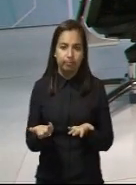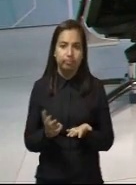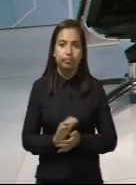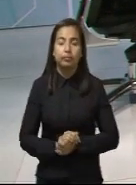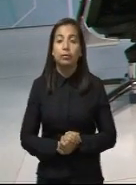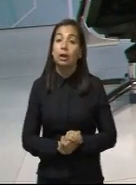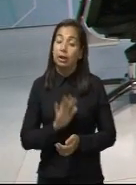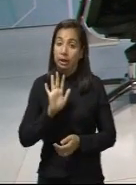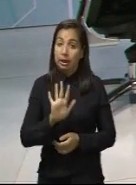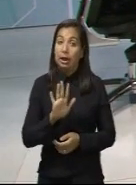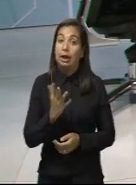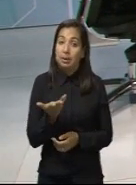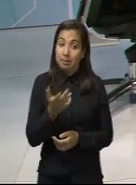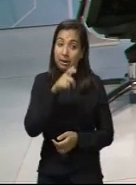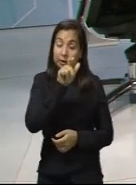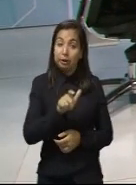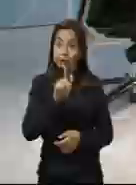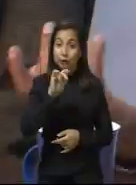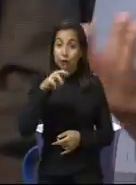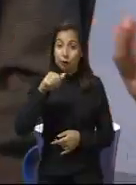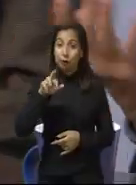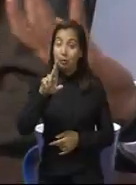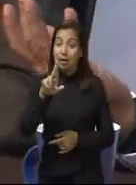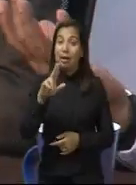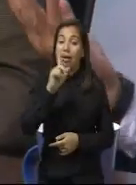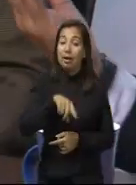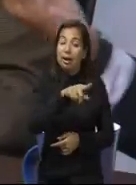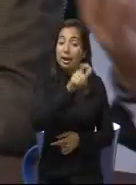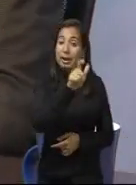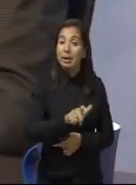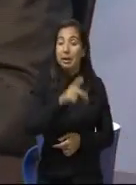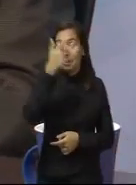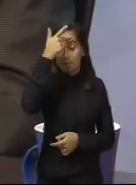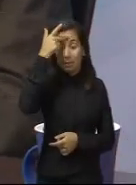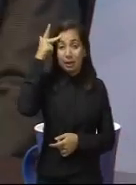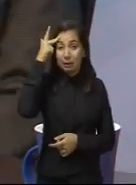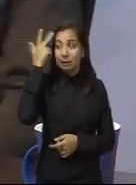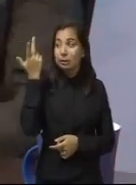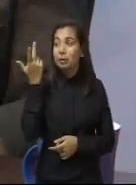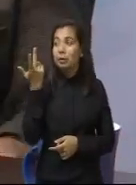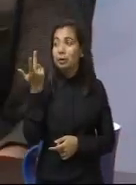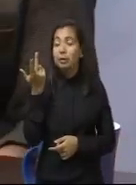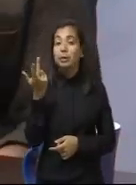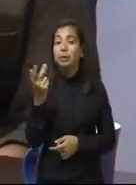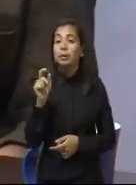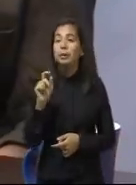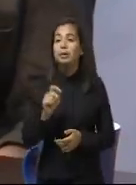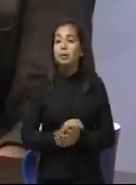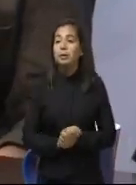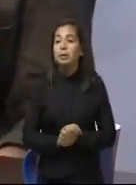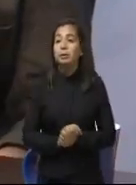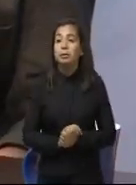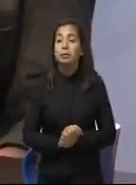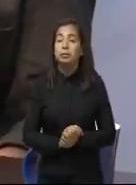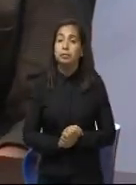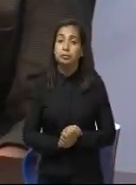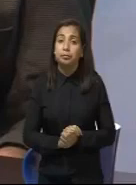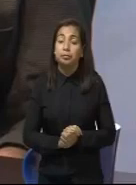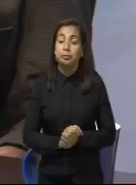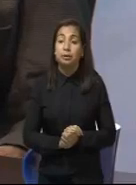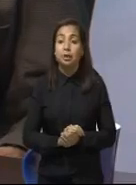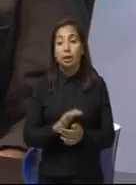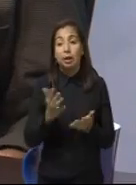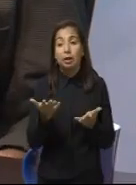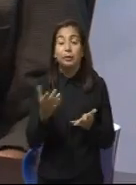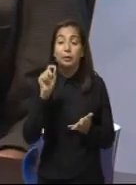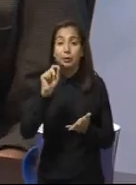mais judiciário está utilizou... banalizado. Né? Não Os tem dois. aquela distância que devia ter. Acabou-se. Por exemplo, aquela história, você